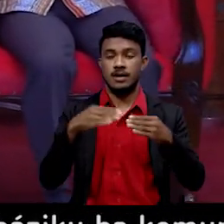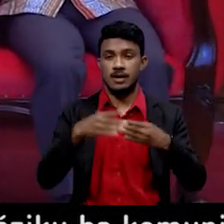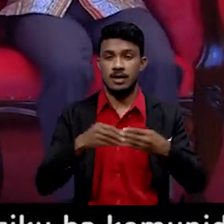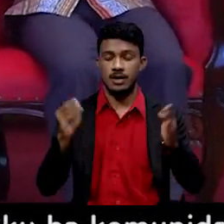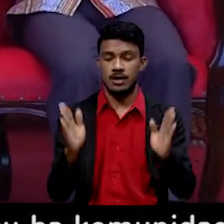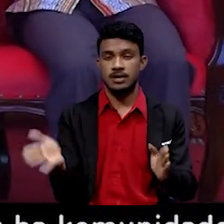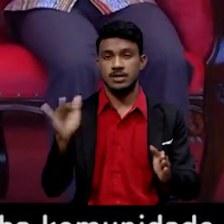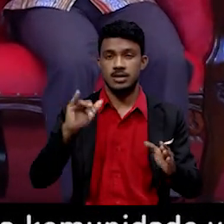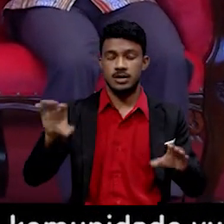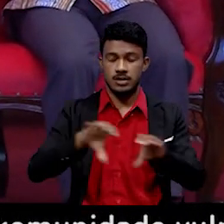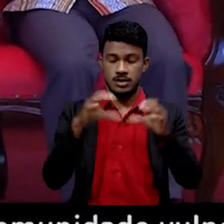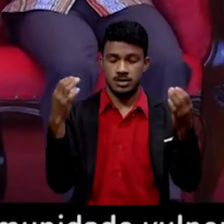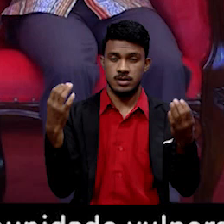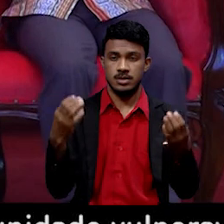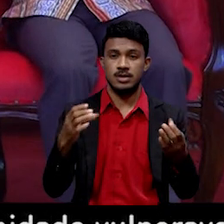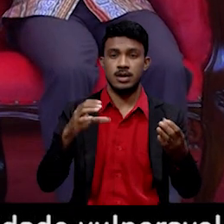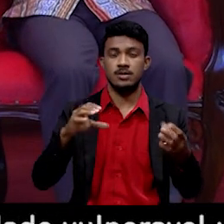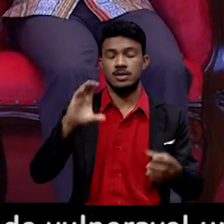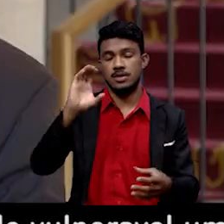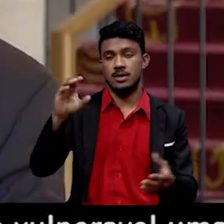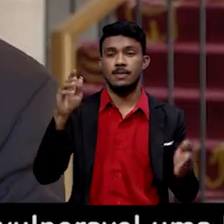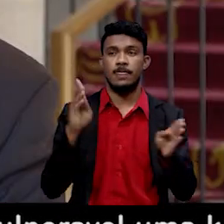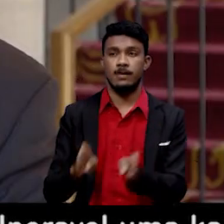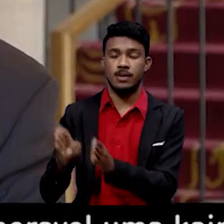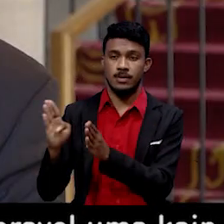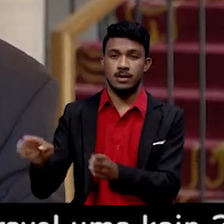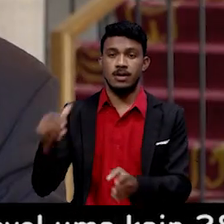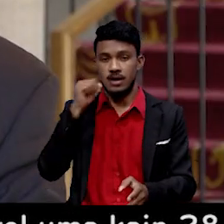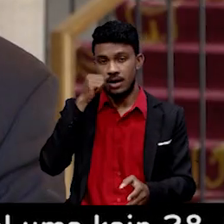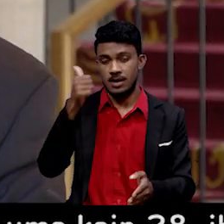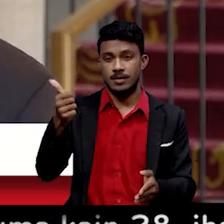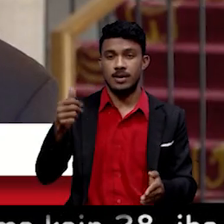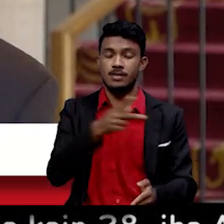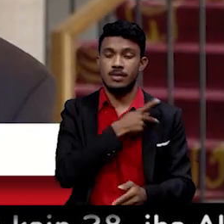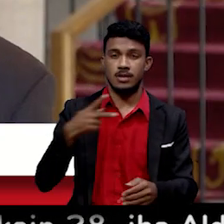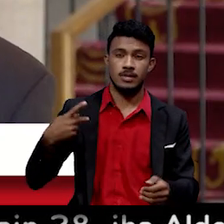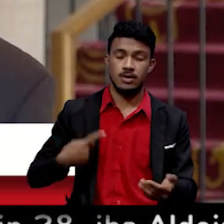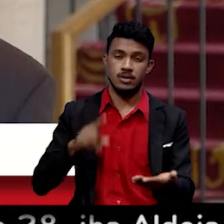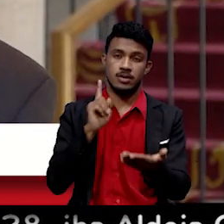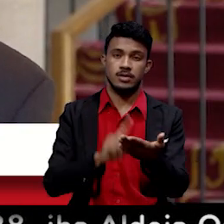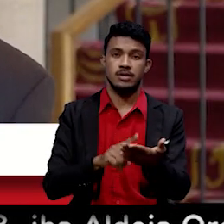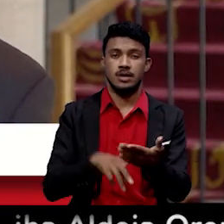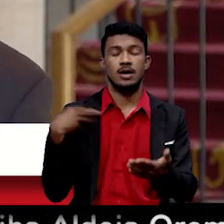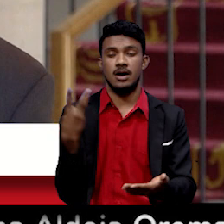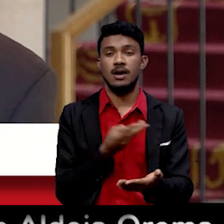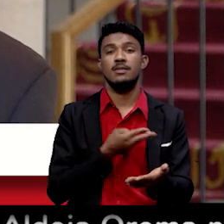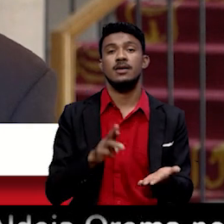comissão se prepara ou não. Sim, a aba no conferência de líderes bancários, mas a mim se